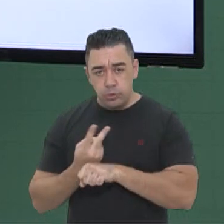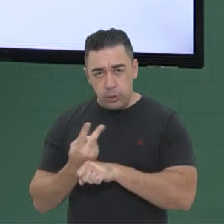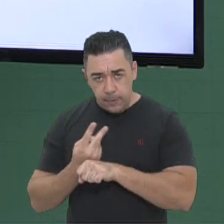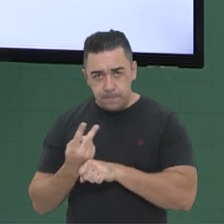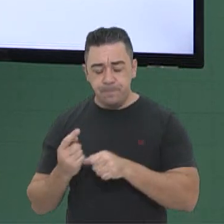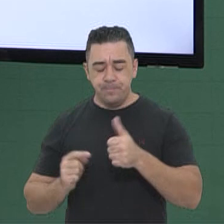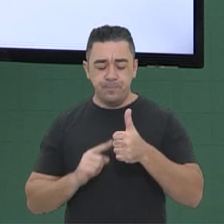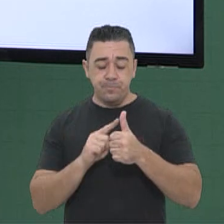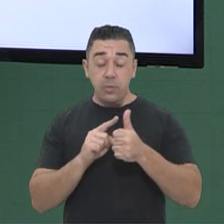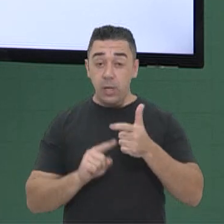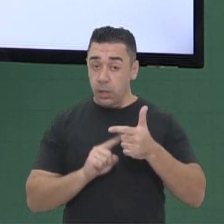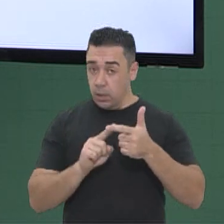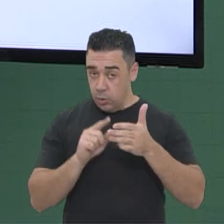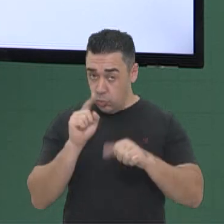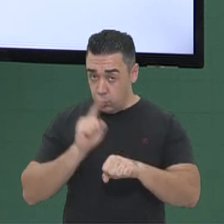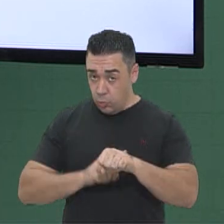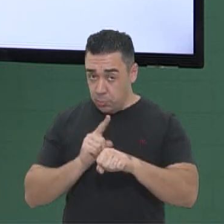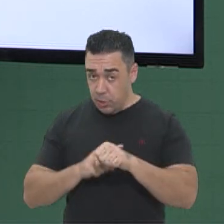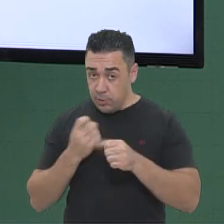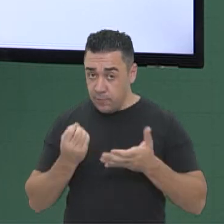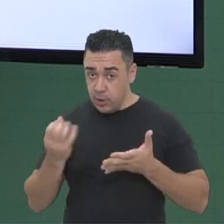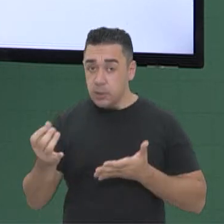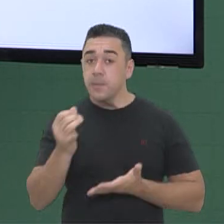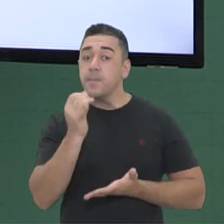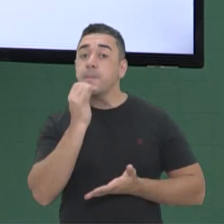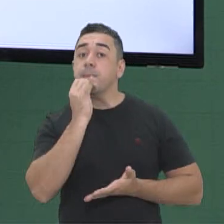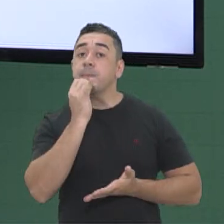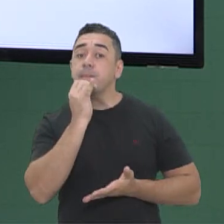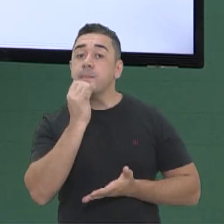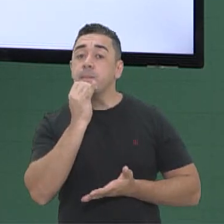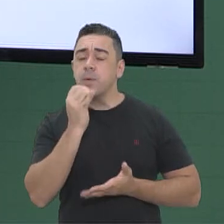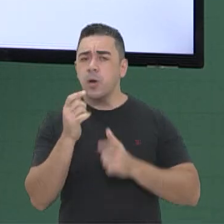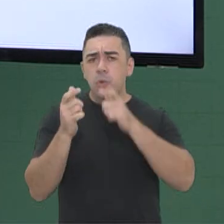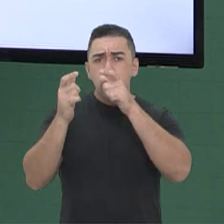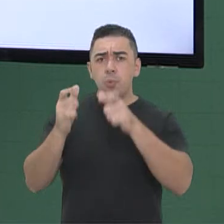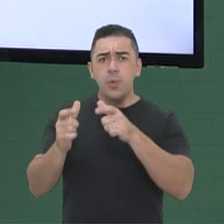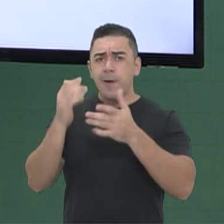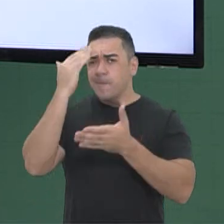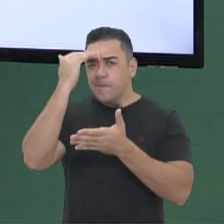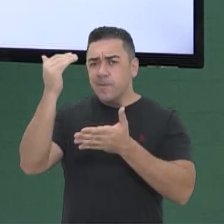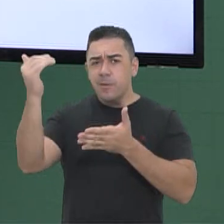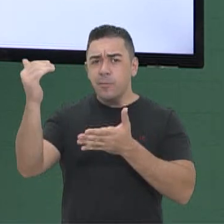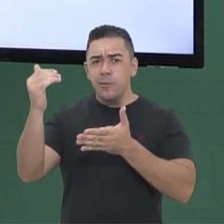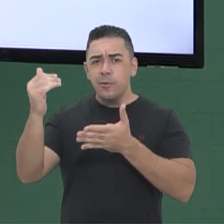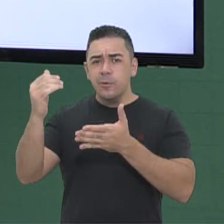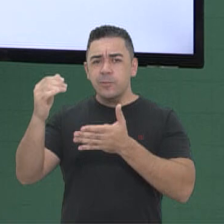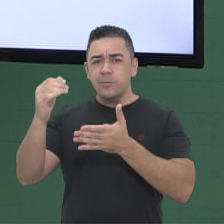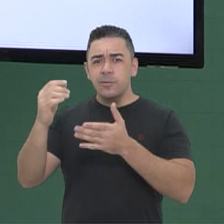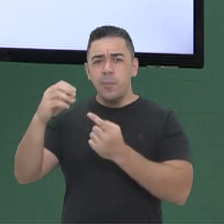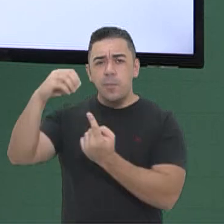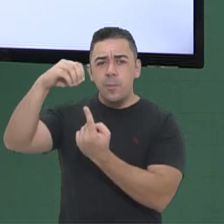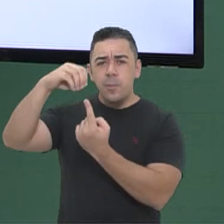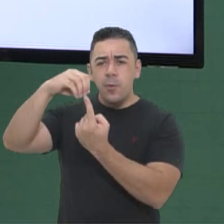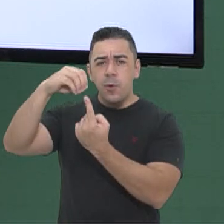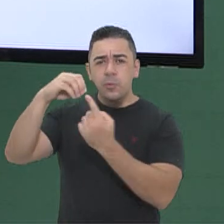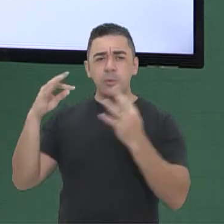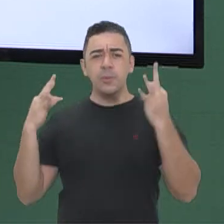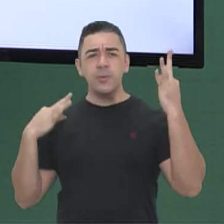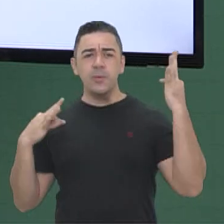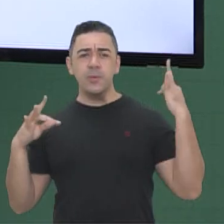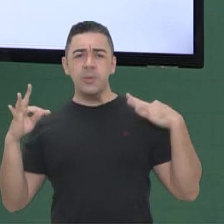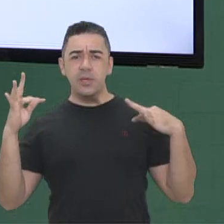durante a viagem, né? Por exemplo, pontos turísticos, o que esse lugar tem a nos oferecer sobre